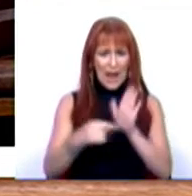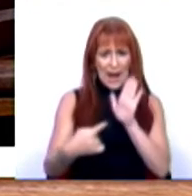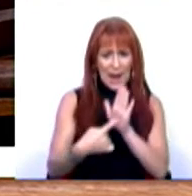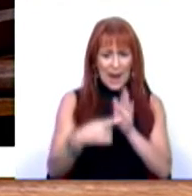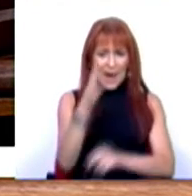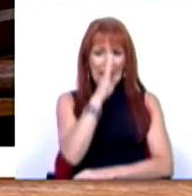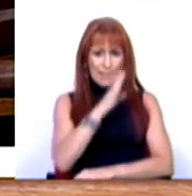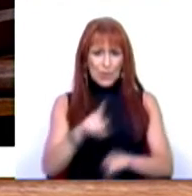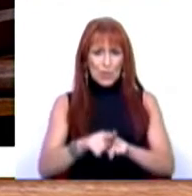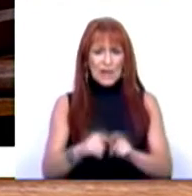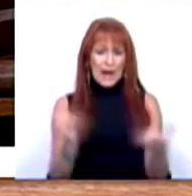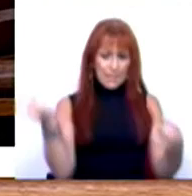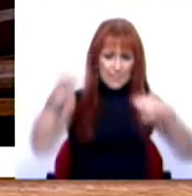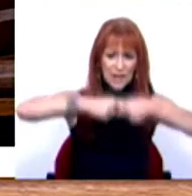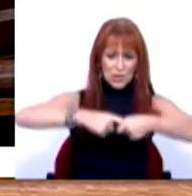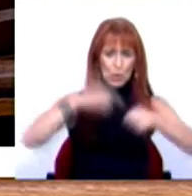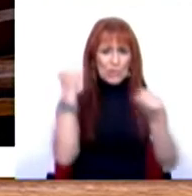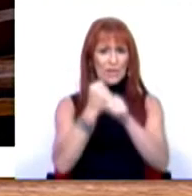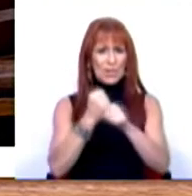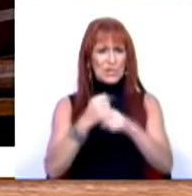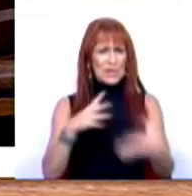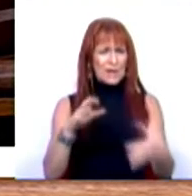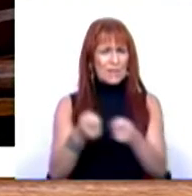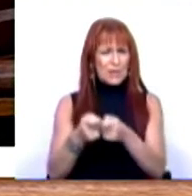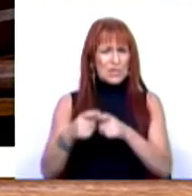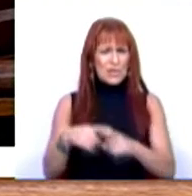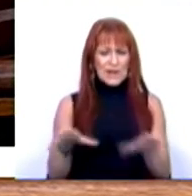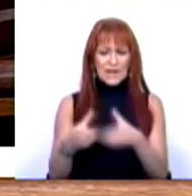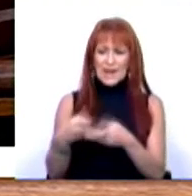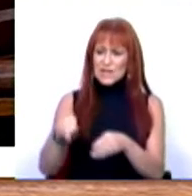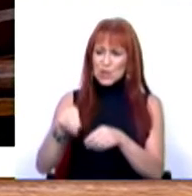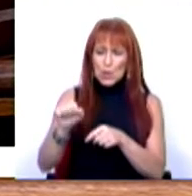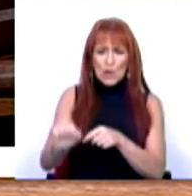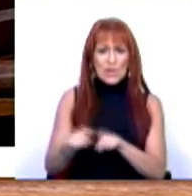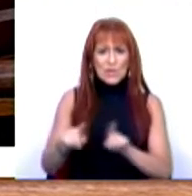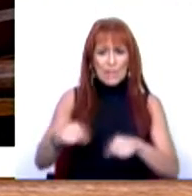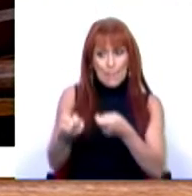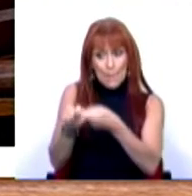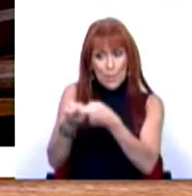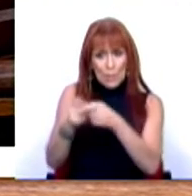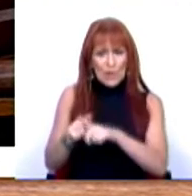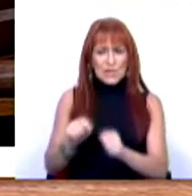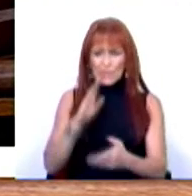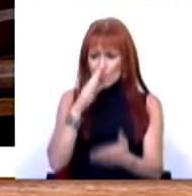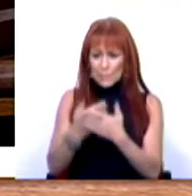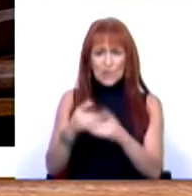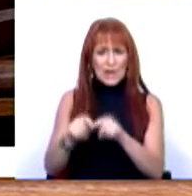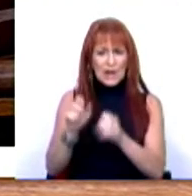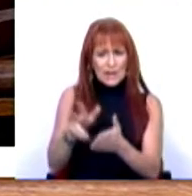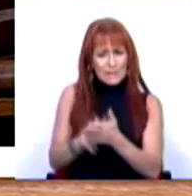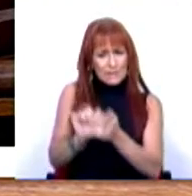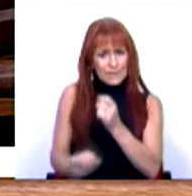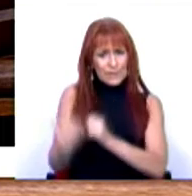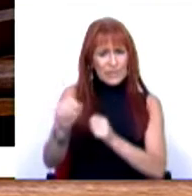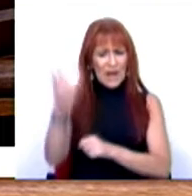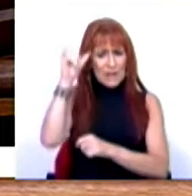na prática, em parceria, num trabalho de vizinhança com as entidades locais que, pela sua proximidade, são confrontadas com a realidade de